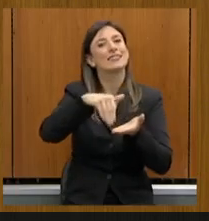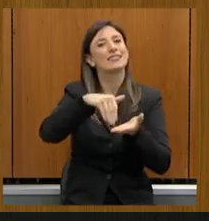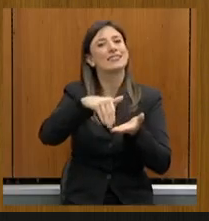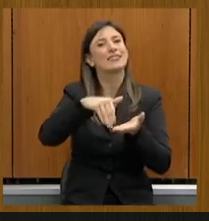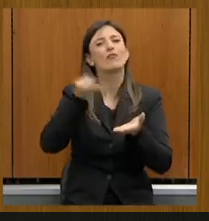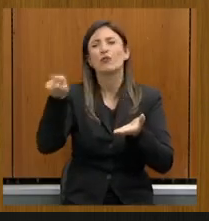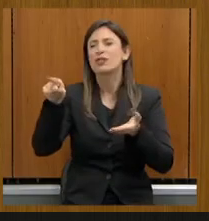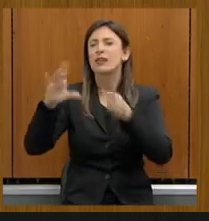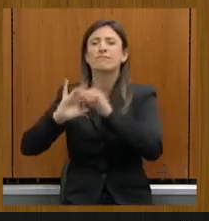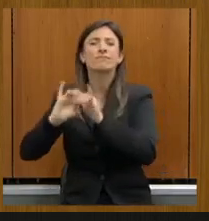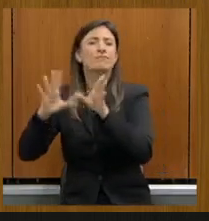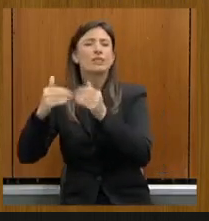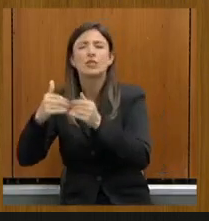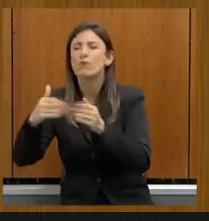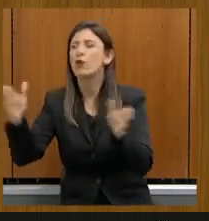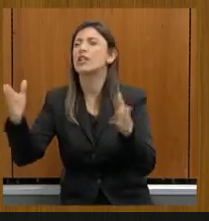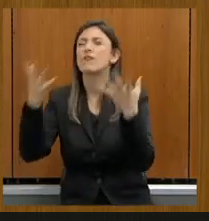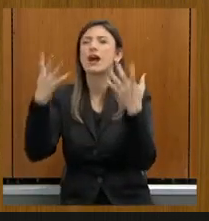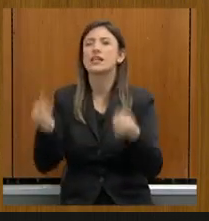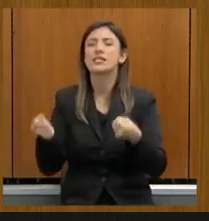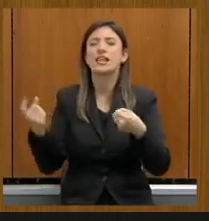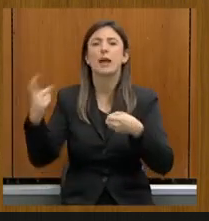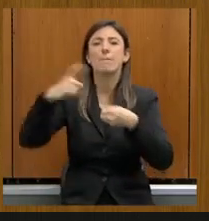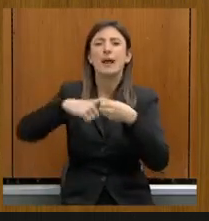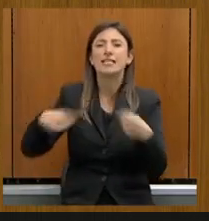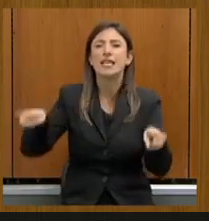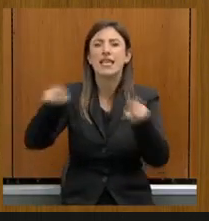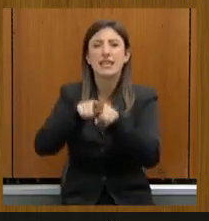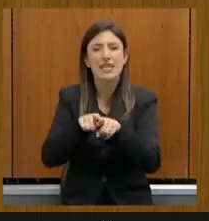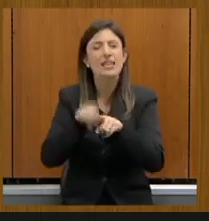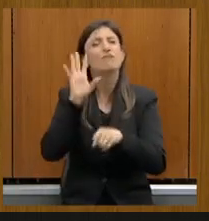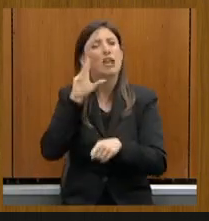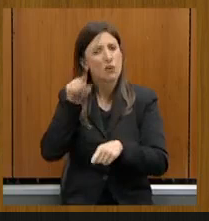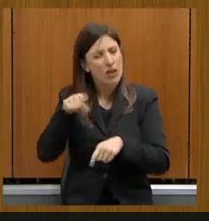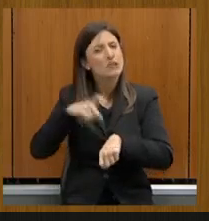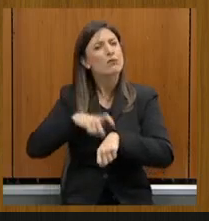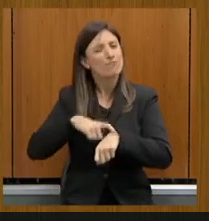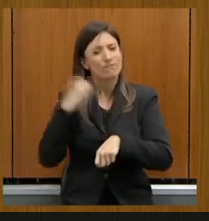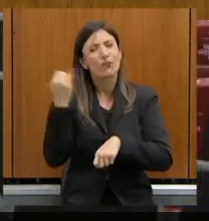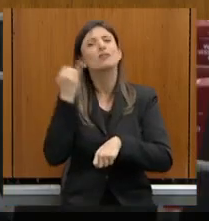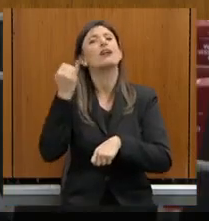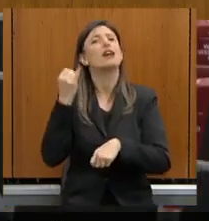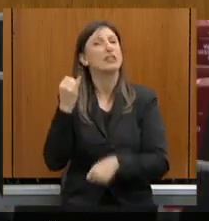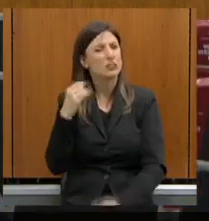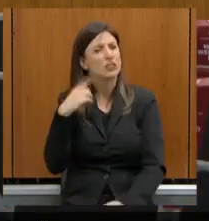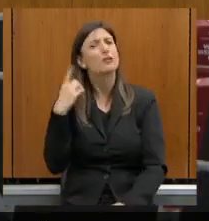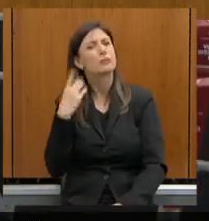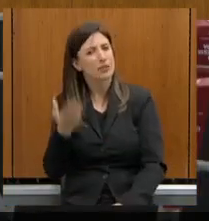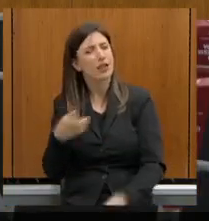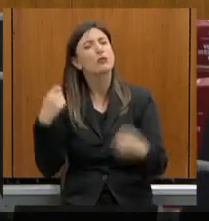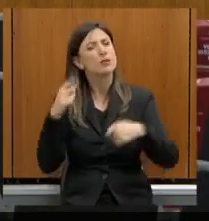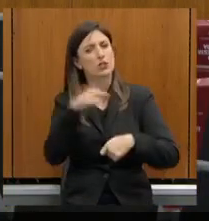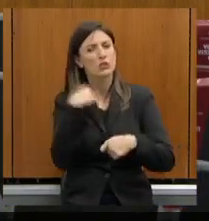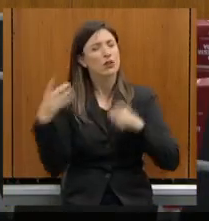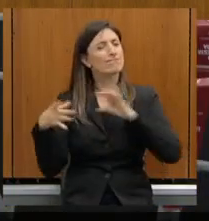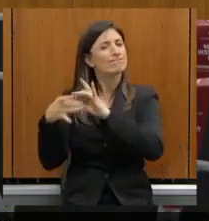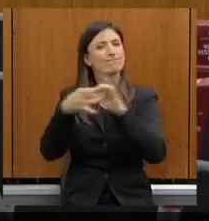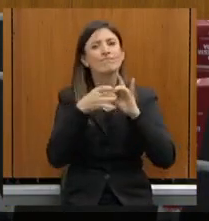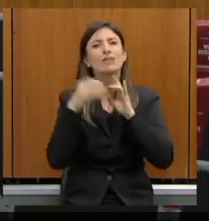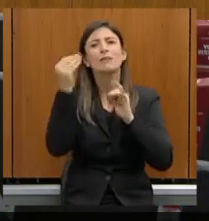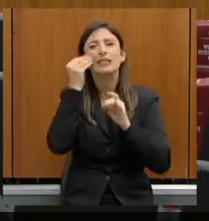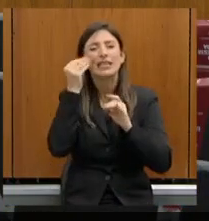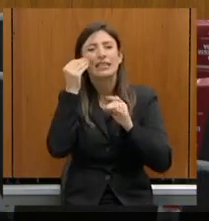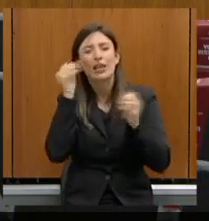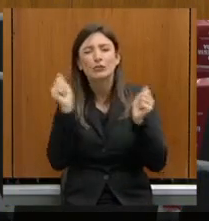disposição para as parcerias. Eu acho que é hora disso, viu, deputado? É hora de nos unirmos para a gente buscar soluções